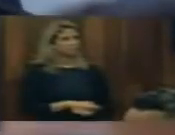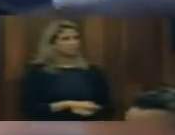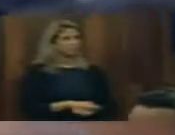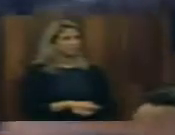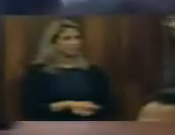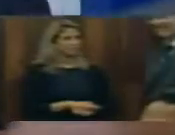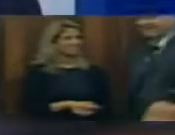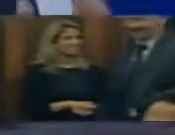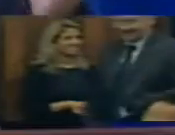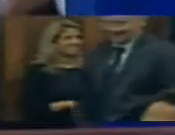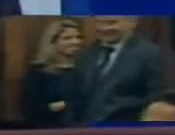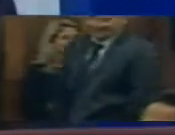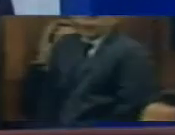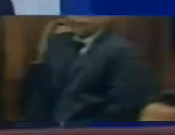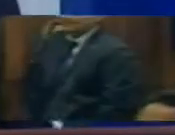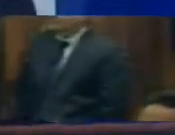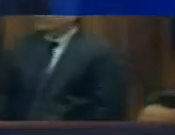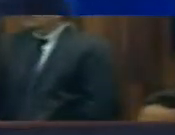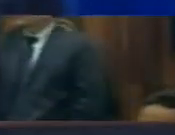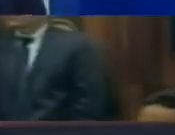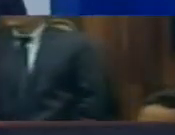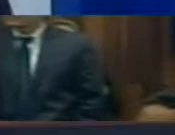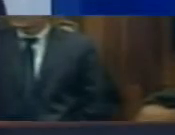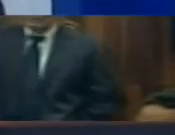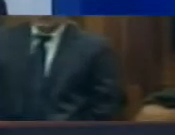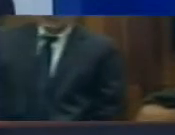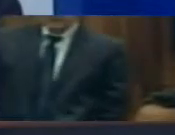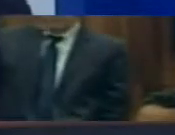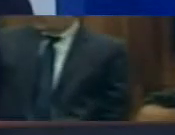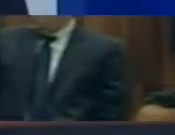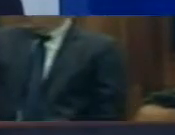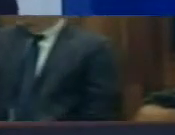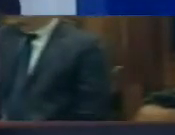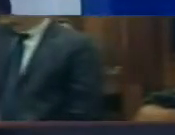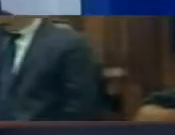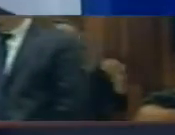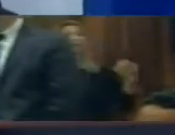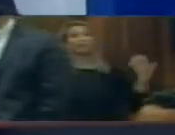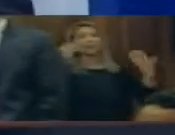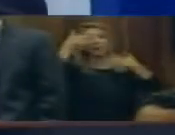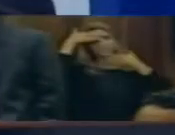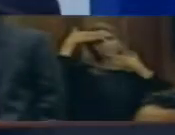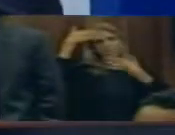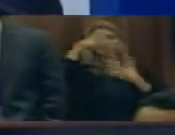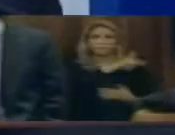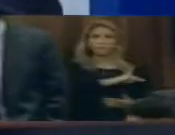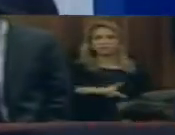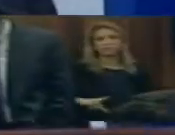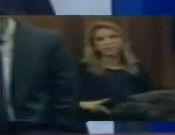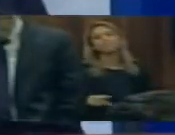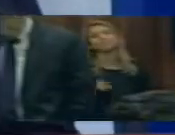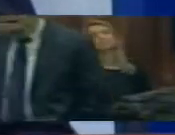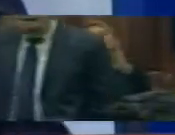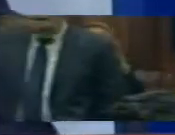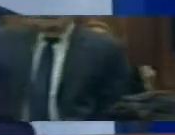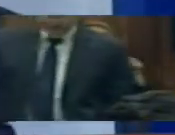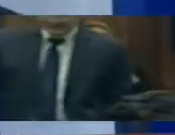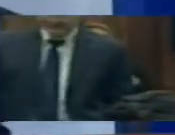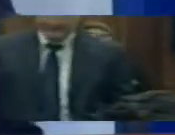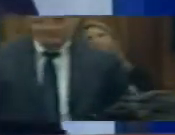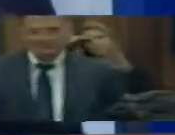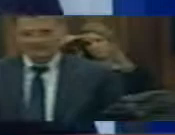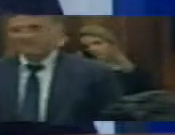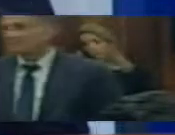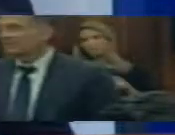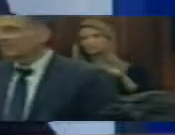Agora sim, né? Ficou melhor. Boa noite a todos e a todas aqui presentes, mais uma vez. Em agradecimento ao presidente da casa, vereador Luiz Geraldo, e aos demais vereadores e